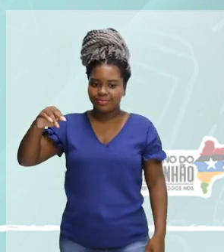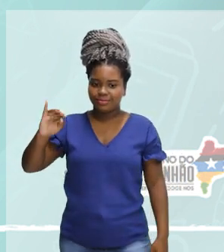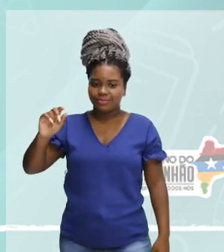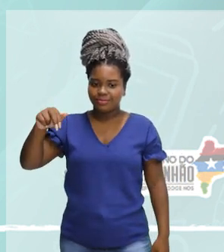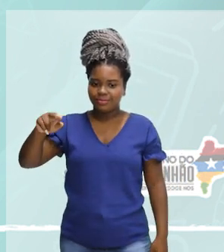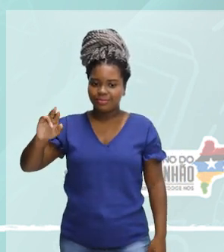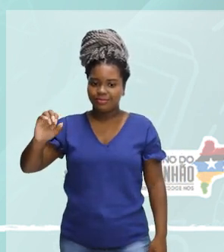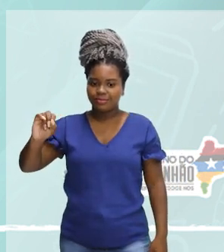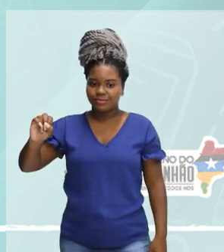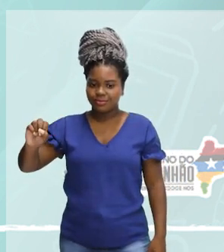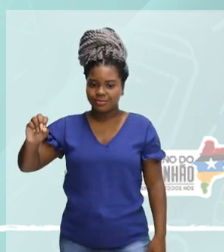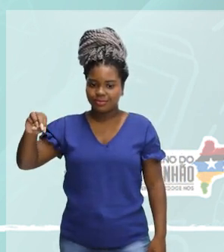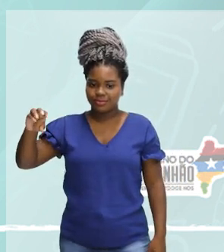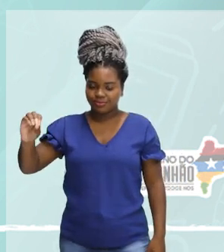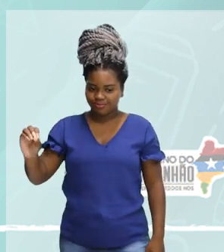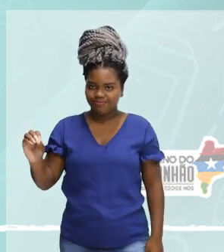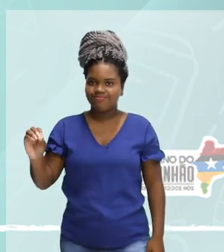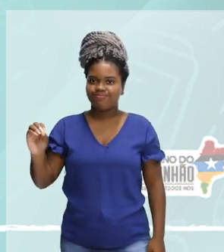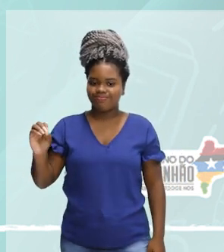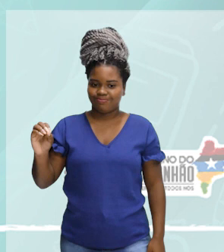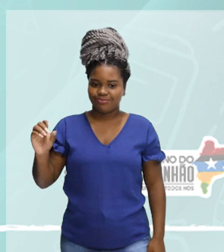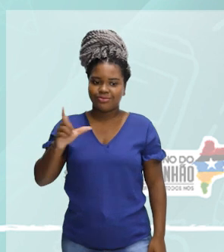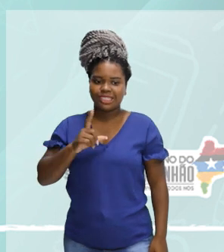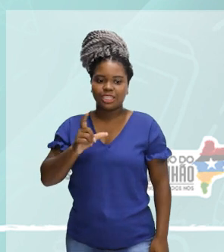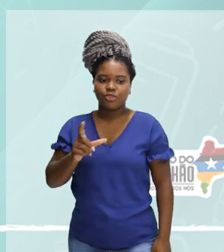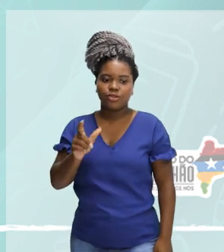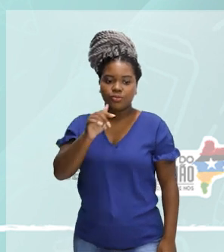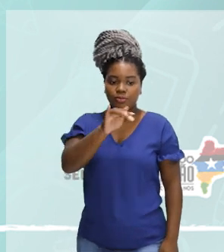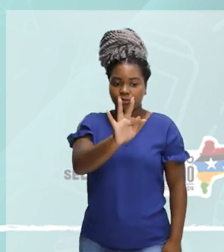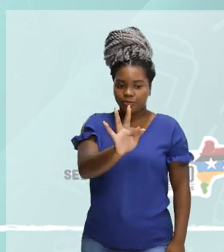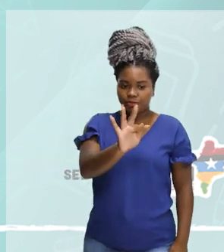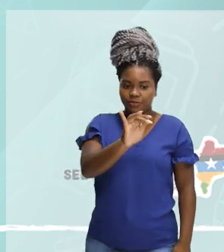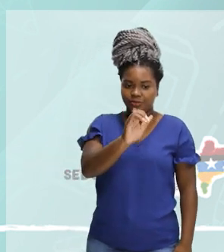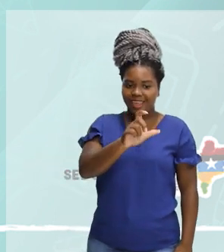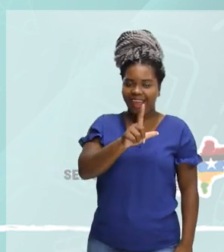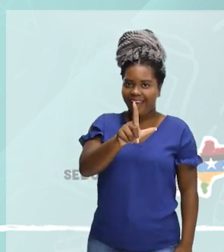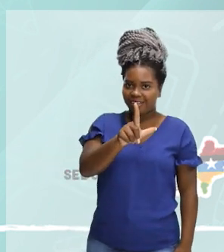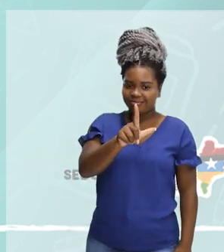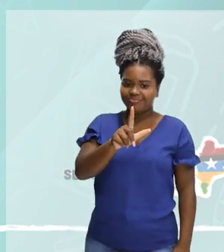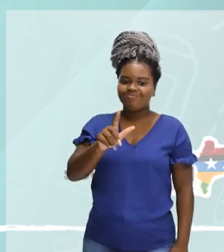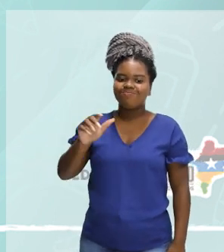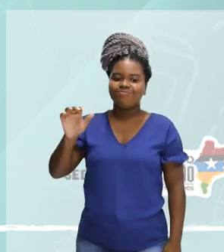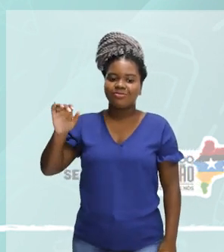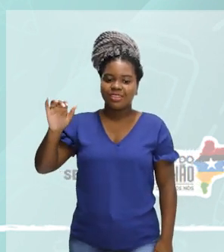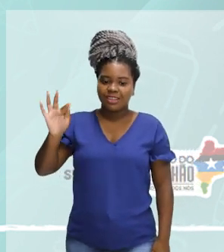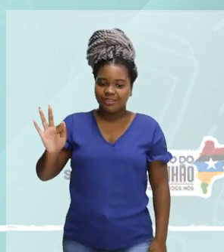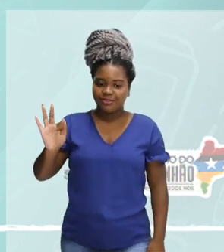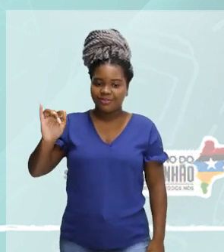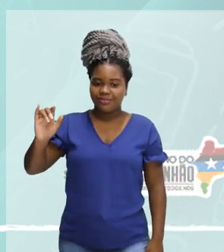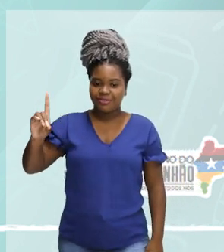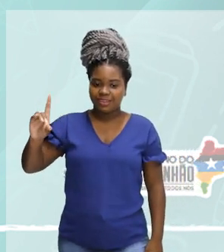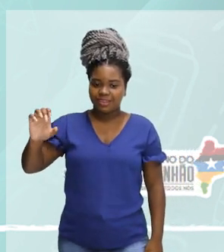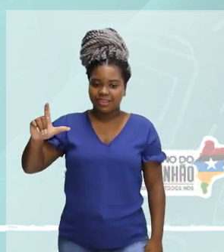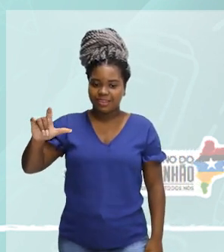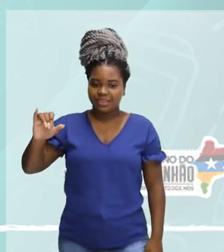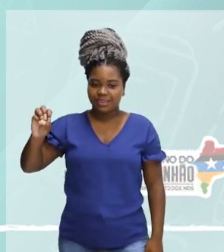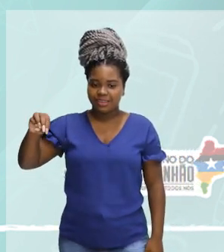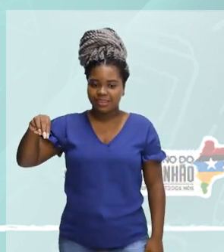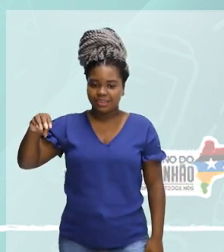fiel, fiel, fidelíssimo. Livre, livre para